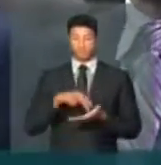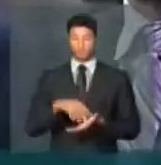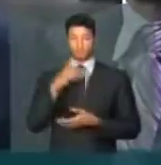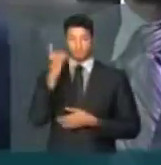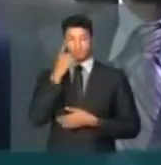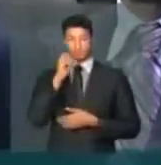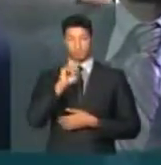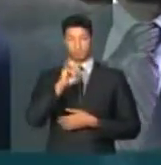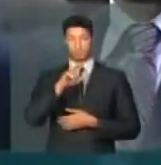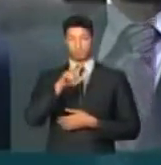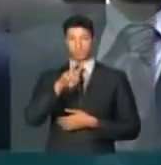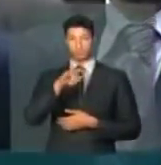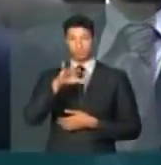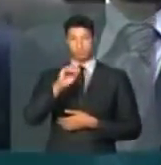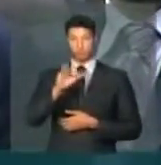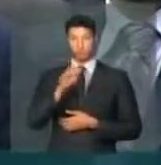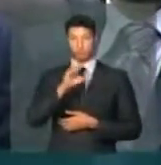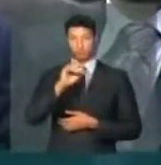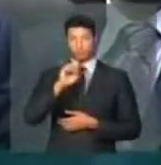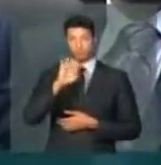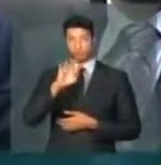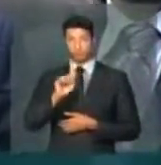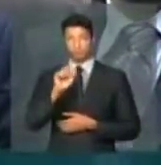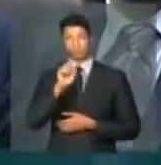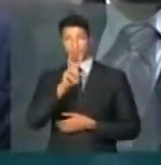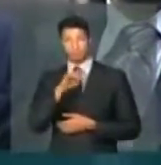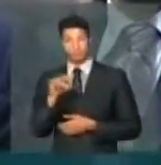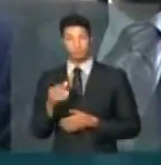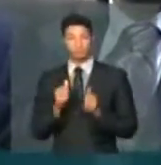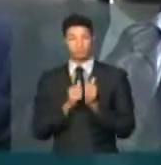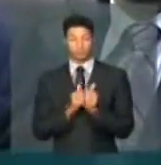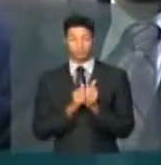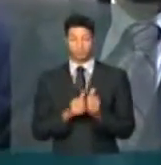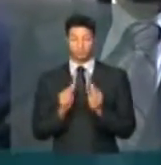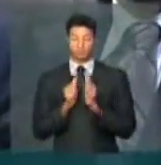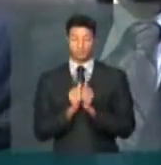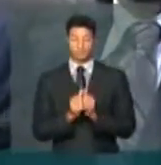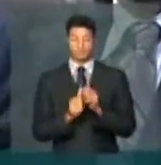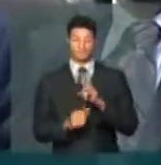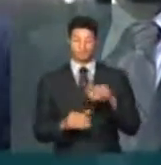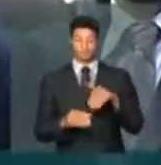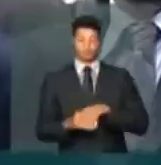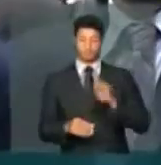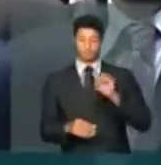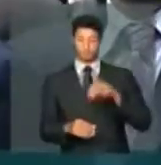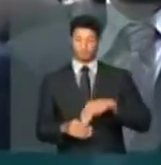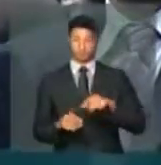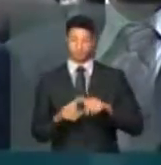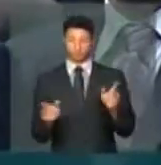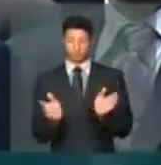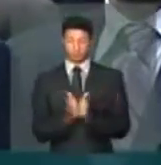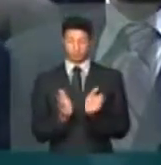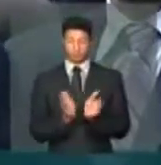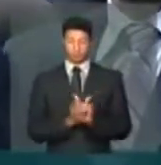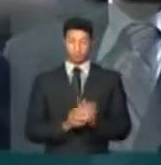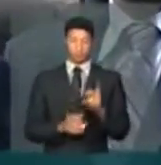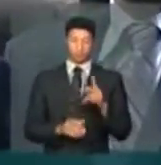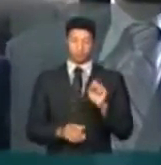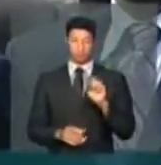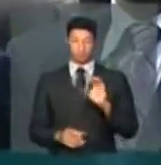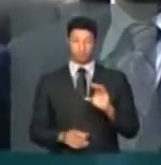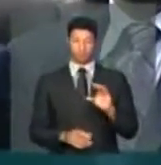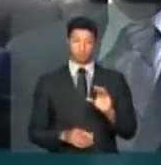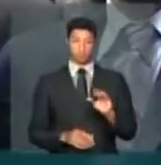do deputado Silvio Costa, não é, que vai acompanhar a orientação e vai votar sim, mas a bancada do